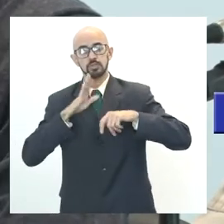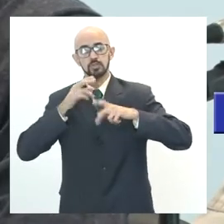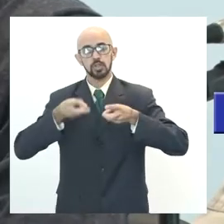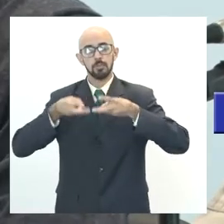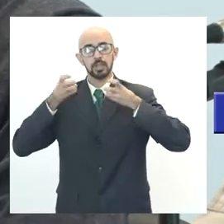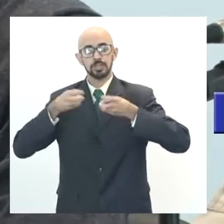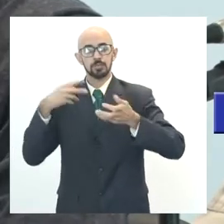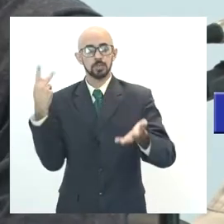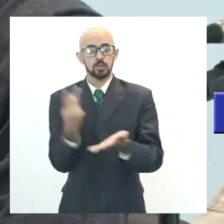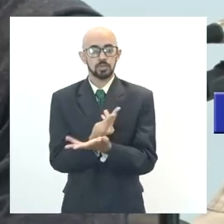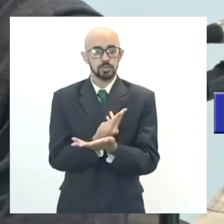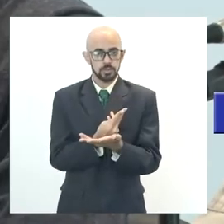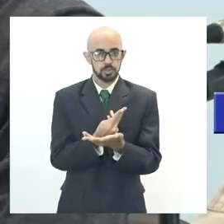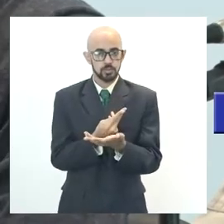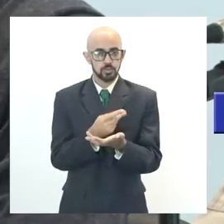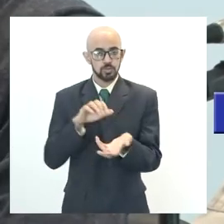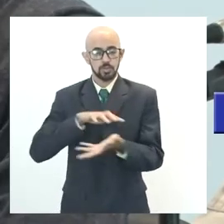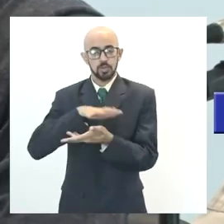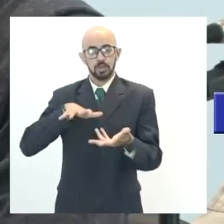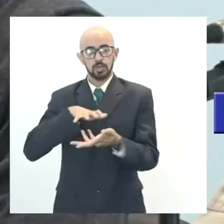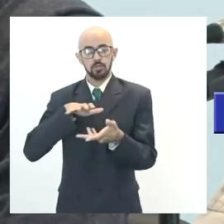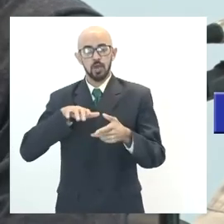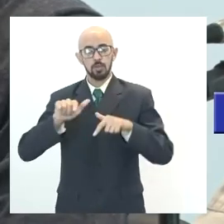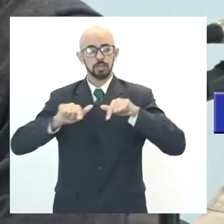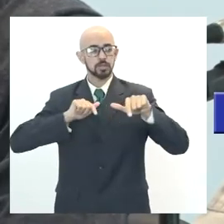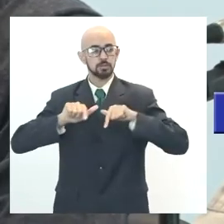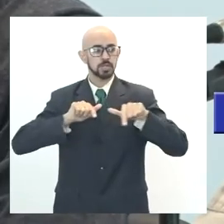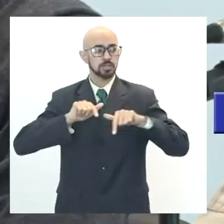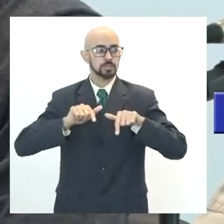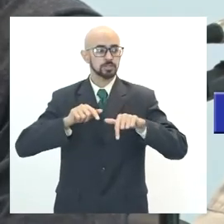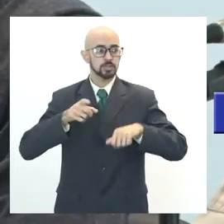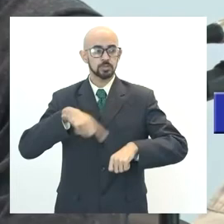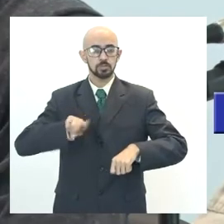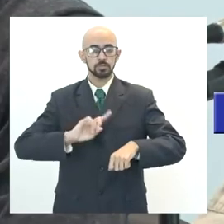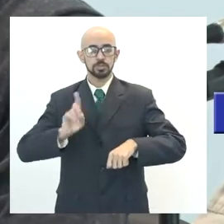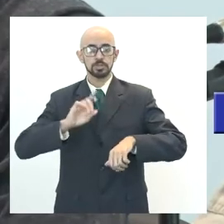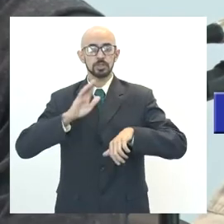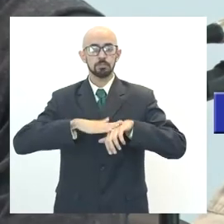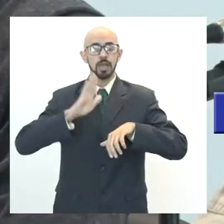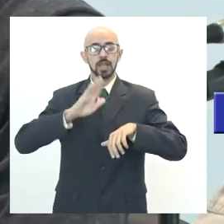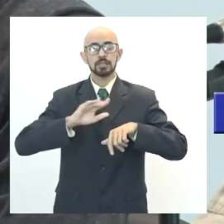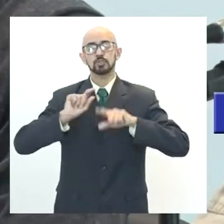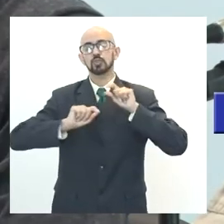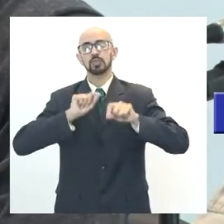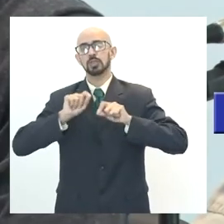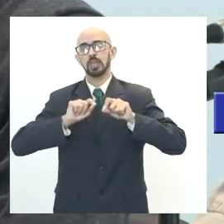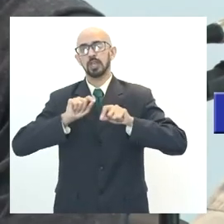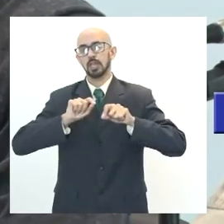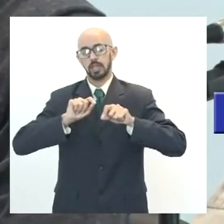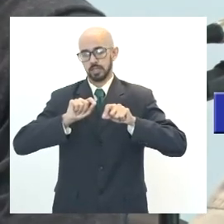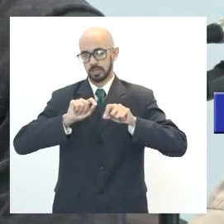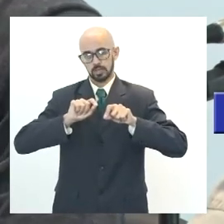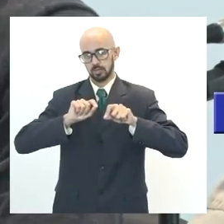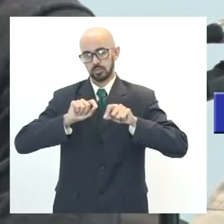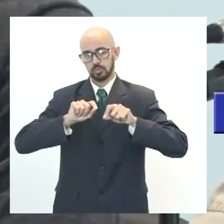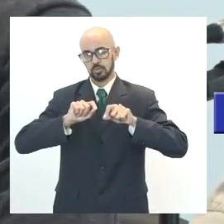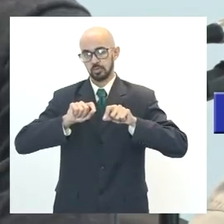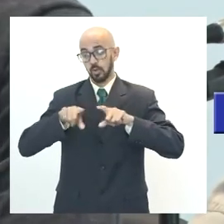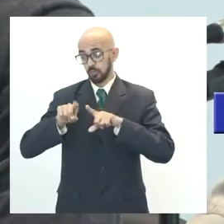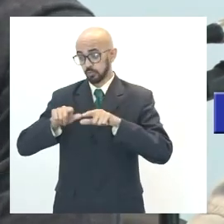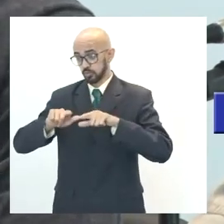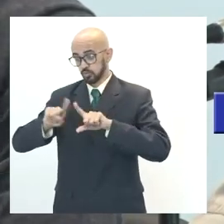e na reforma trabalhista não precisa mais do sindicato para o trabalhador ele